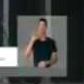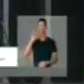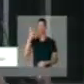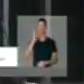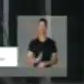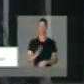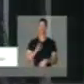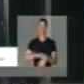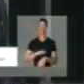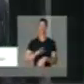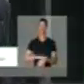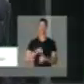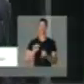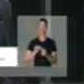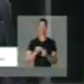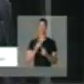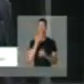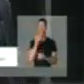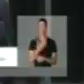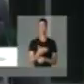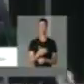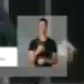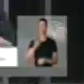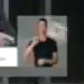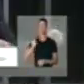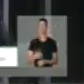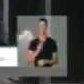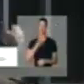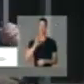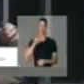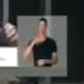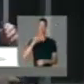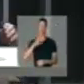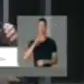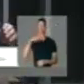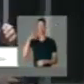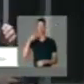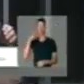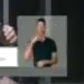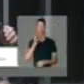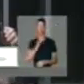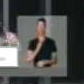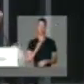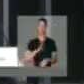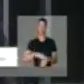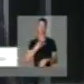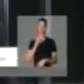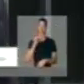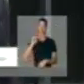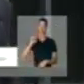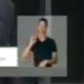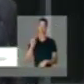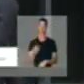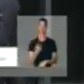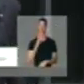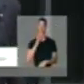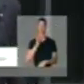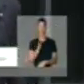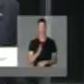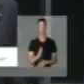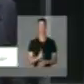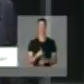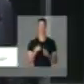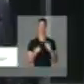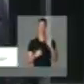Brasil, nesse momento, fazem esse apelo. 1.500 câmaras de vereadores, mais de 300 mil propriedades